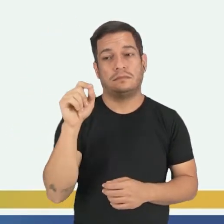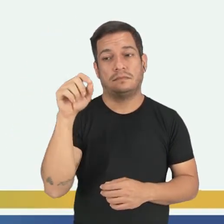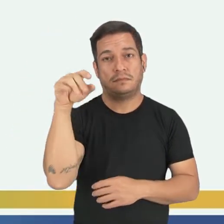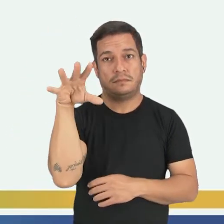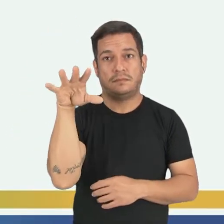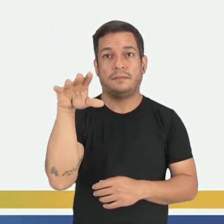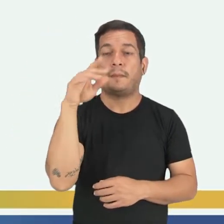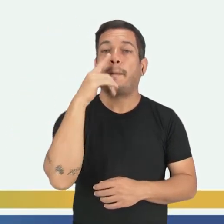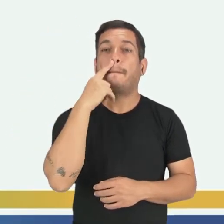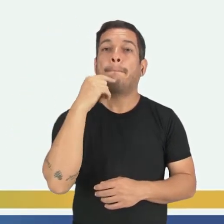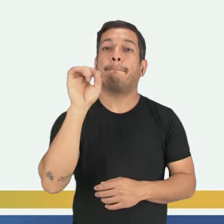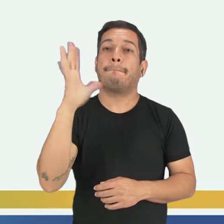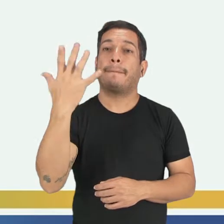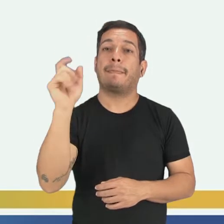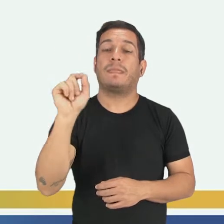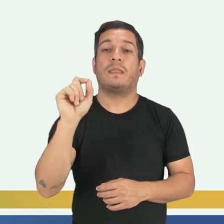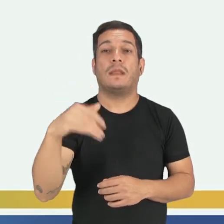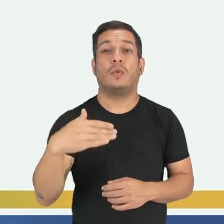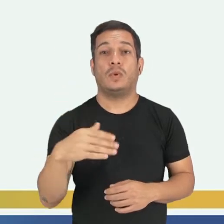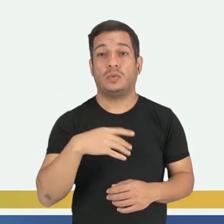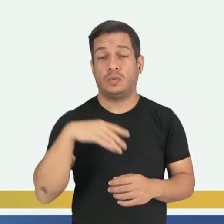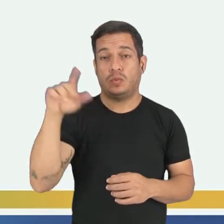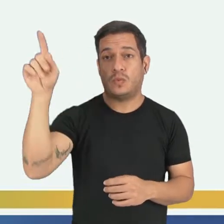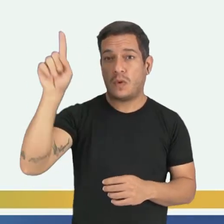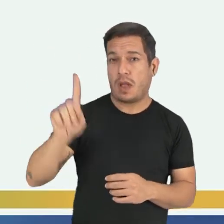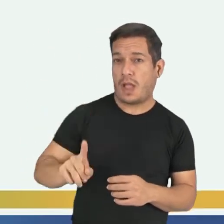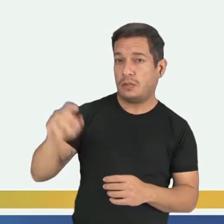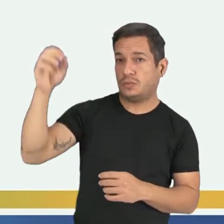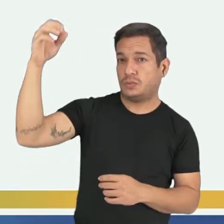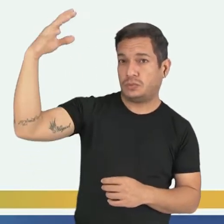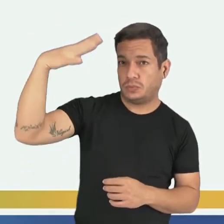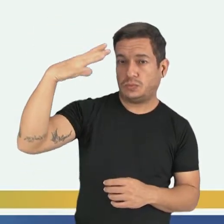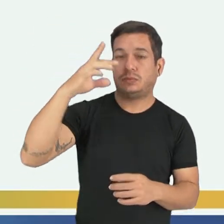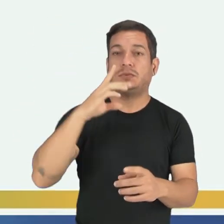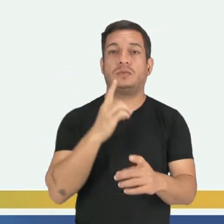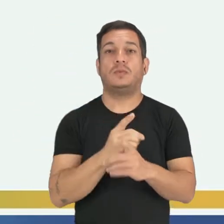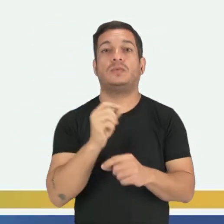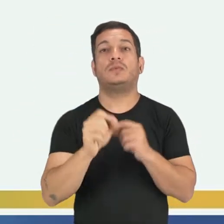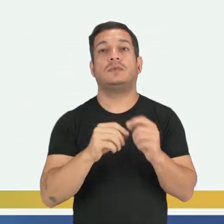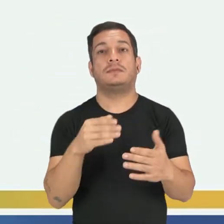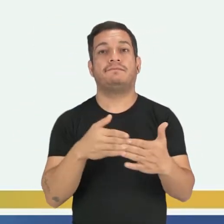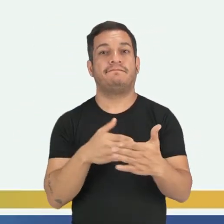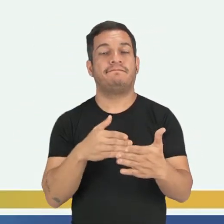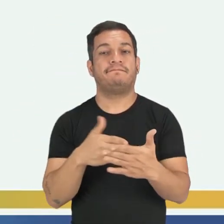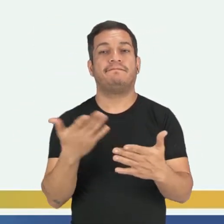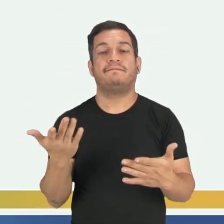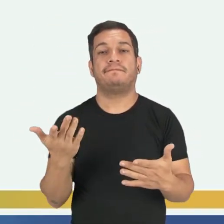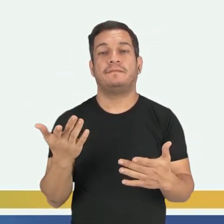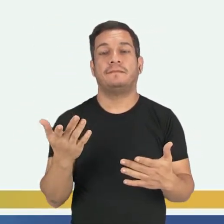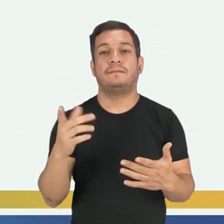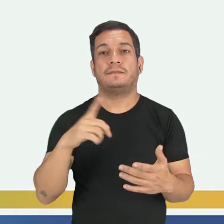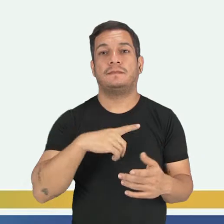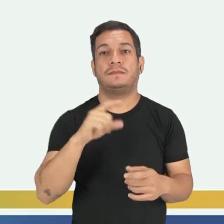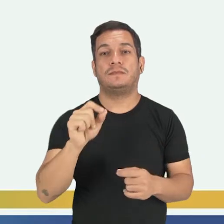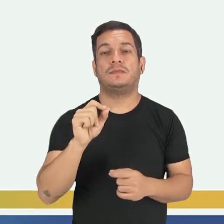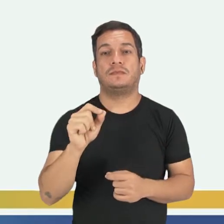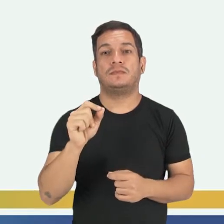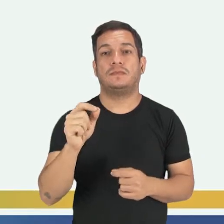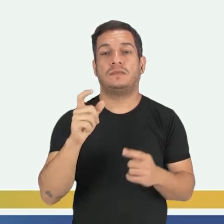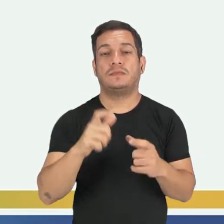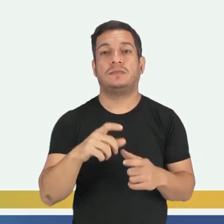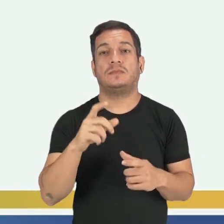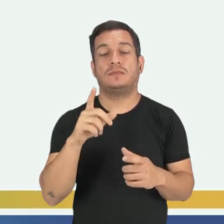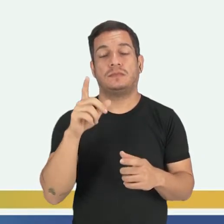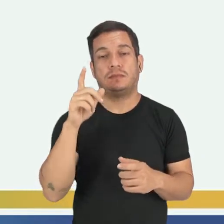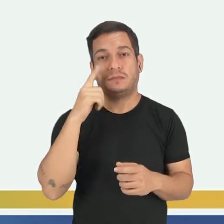reflexão acontece quando o raio de luz encontra um obstáculo e retorna de onde